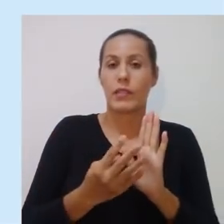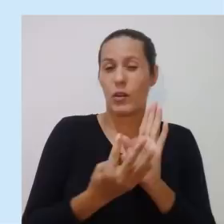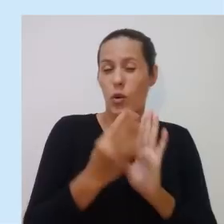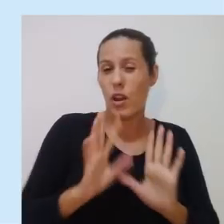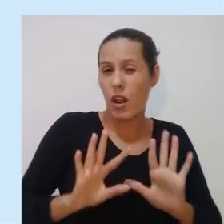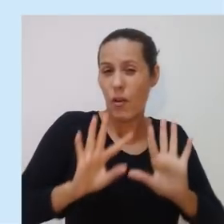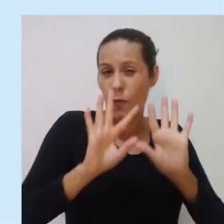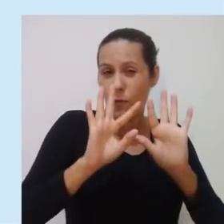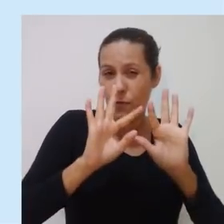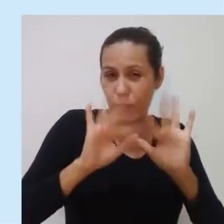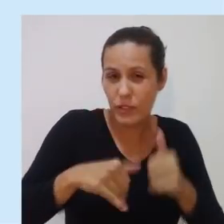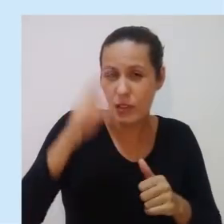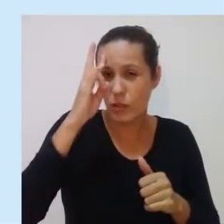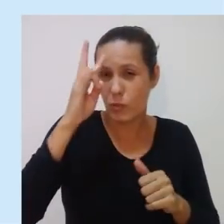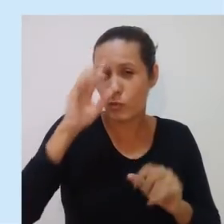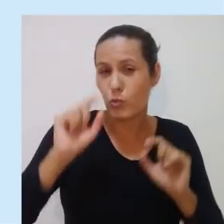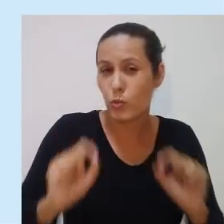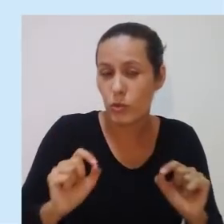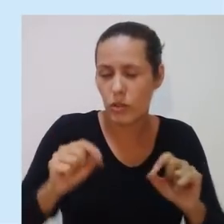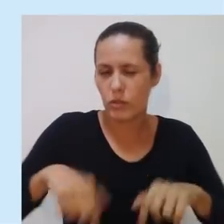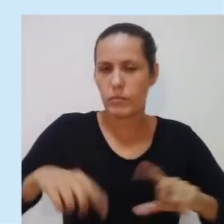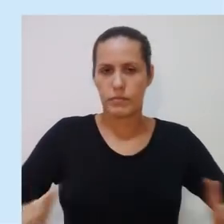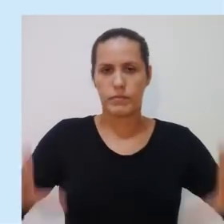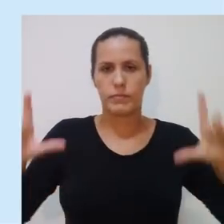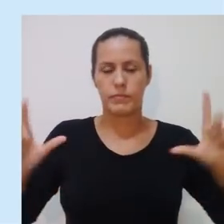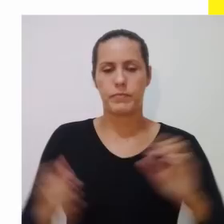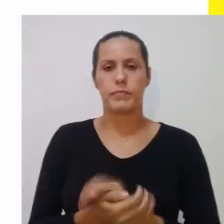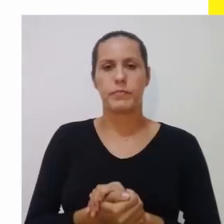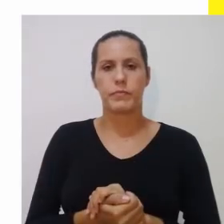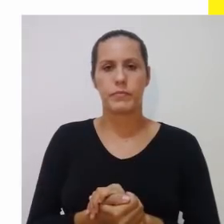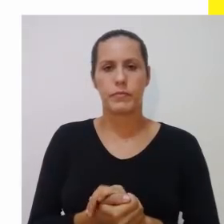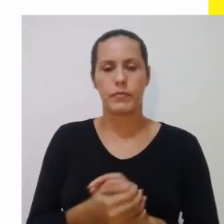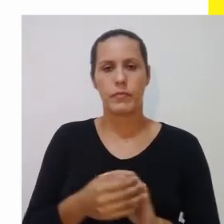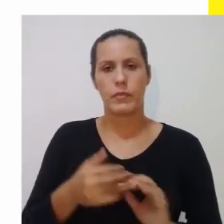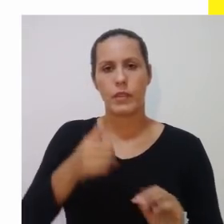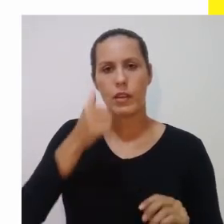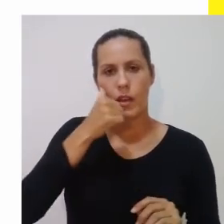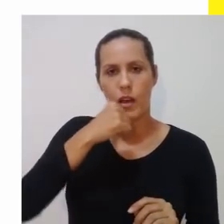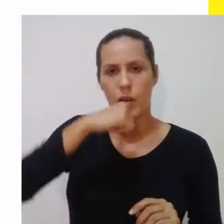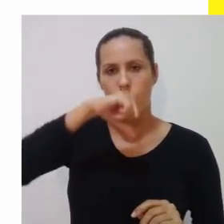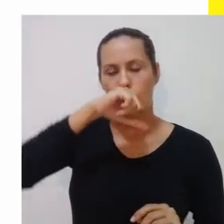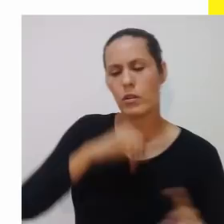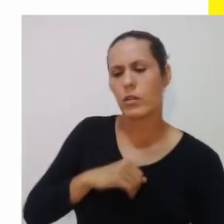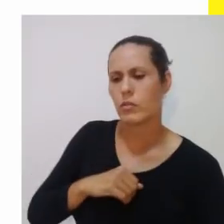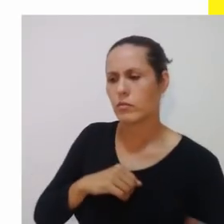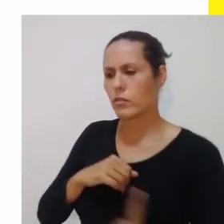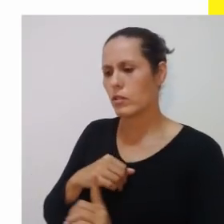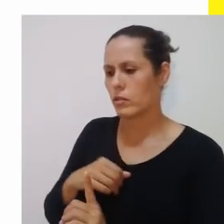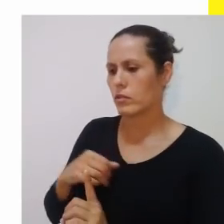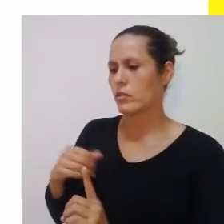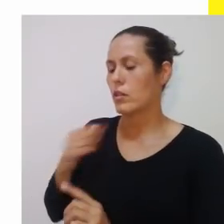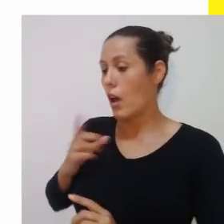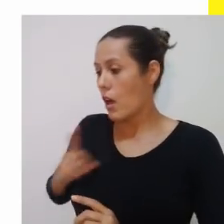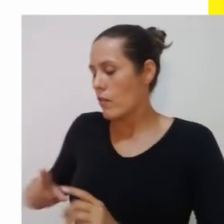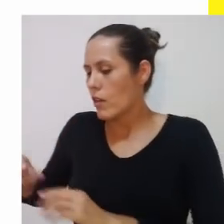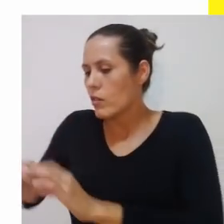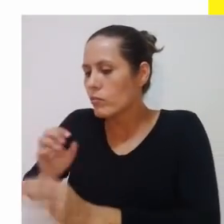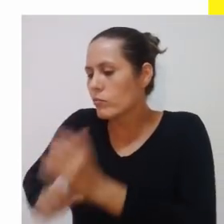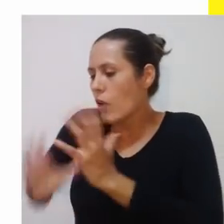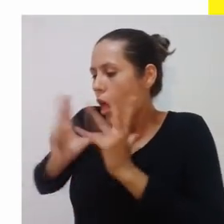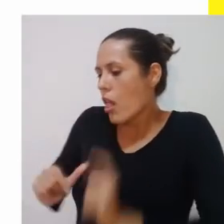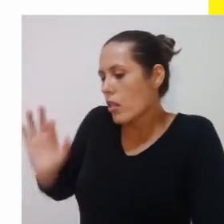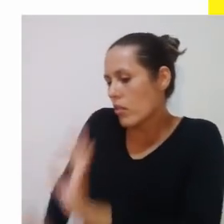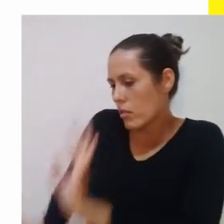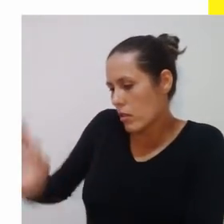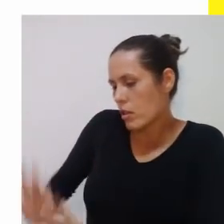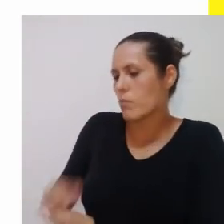história e eu vou fazer uma pergunta para vocês. Olha a tela. A mulher limpa a sujeira, promete aos